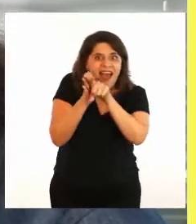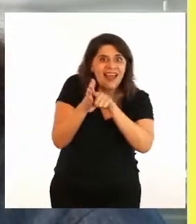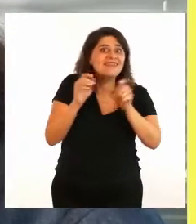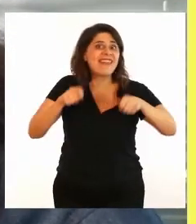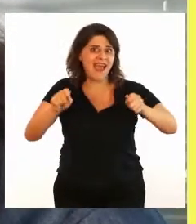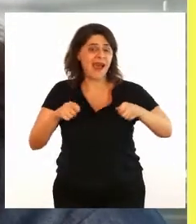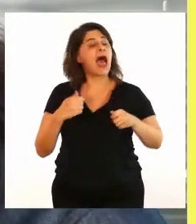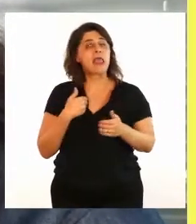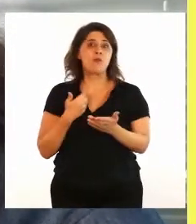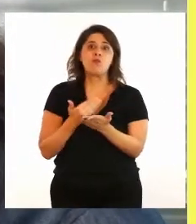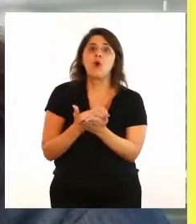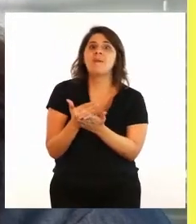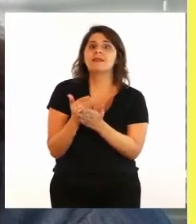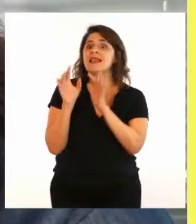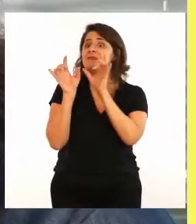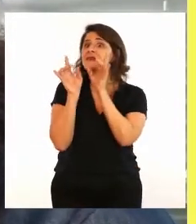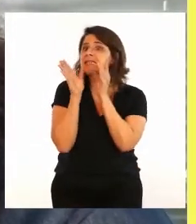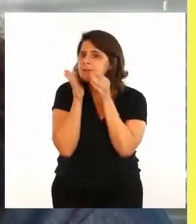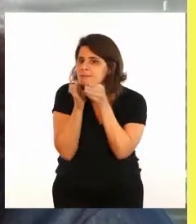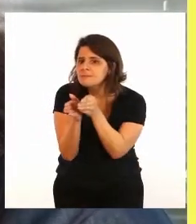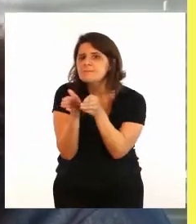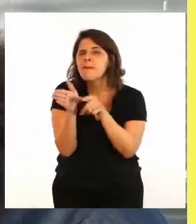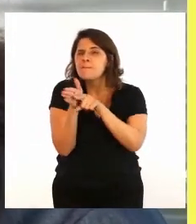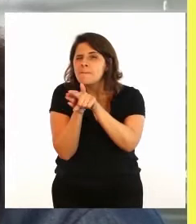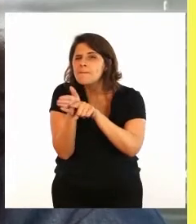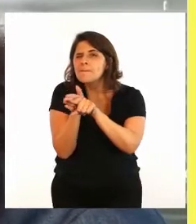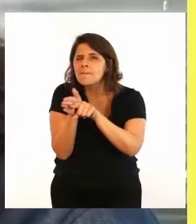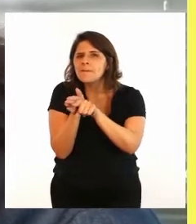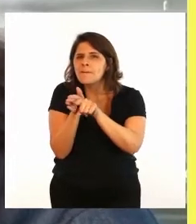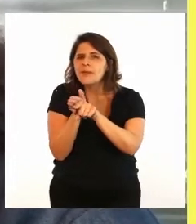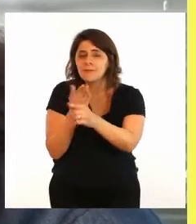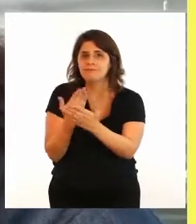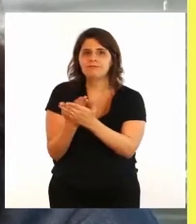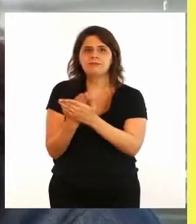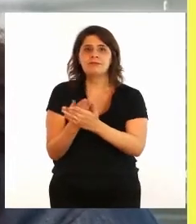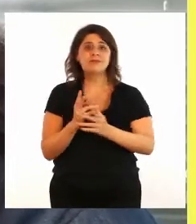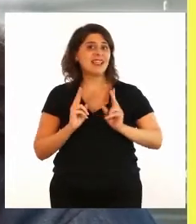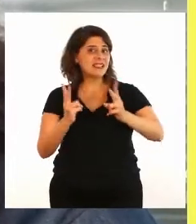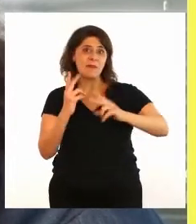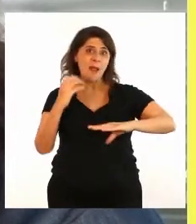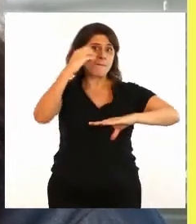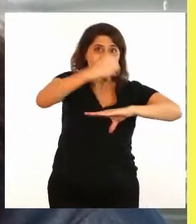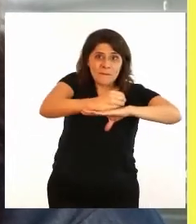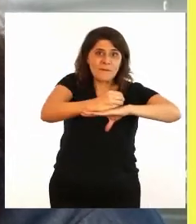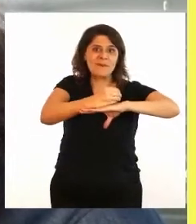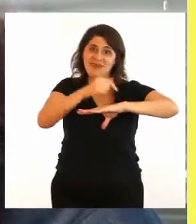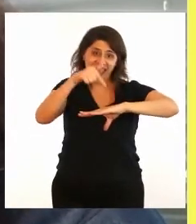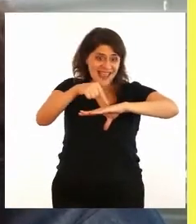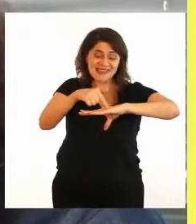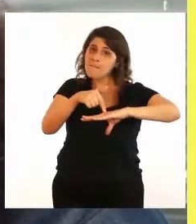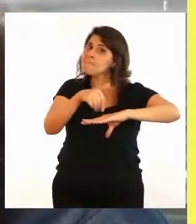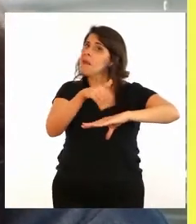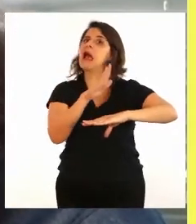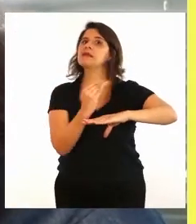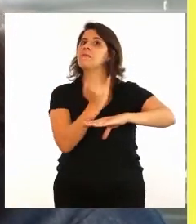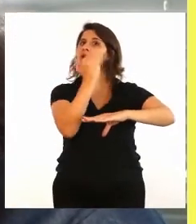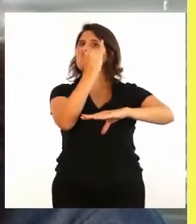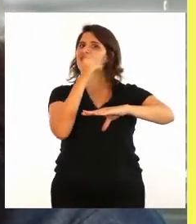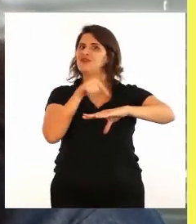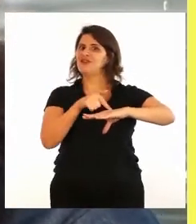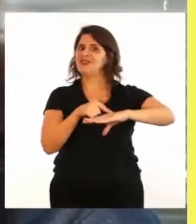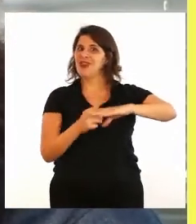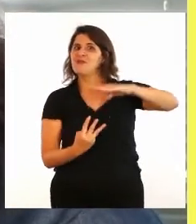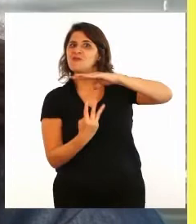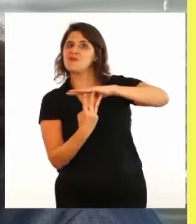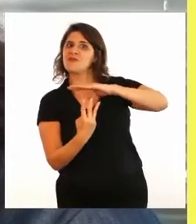meteoritos, eu fiquei estudando lá e o Bendegó sempre foi o meteorito dos mais importantes no museu,